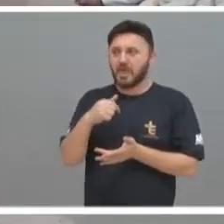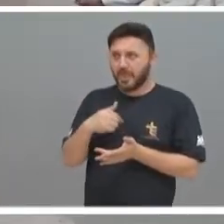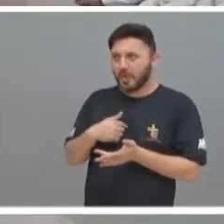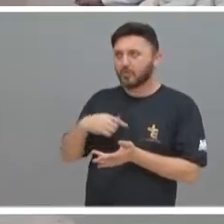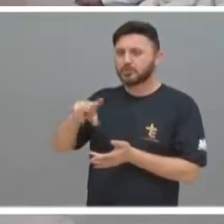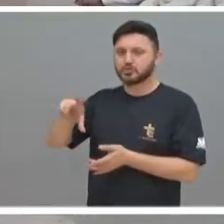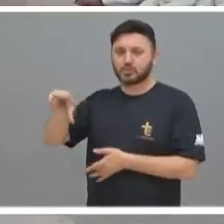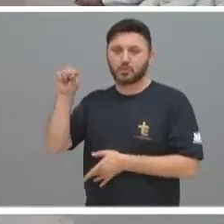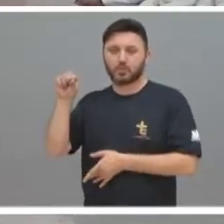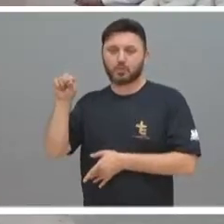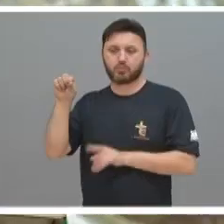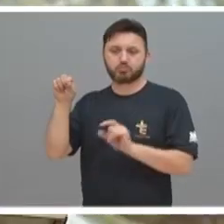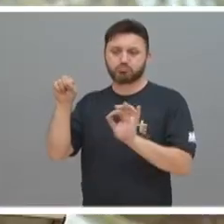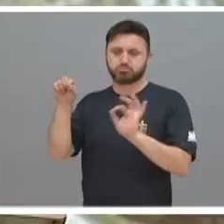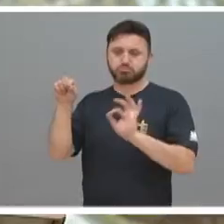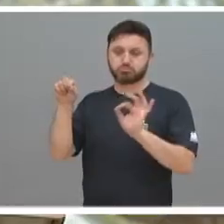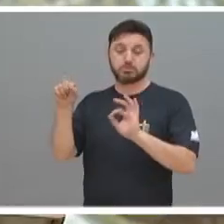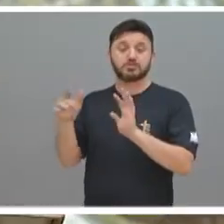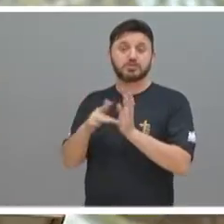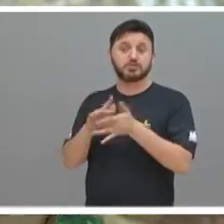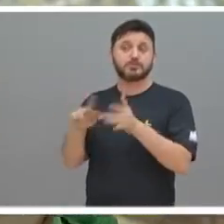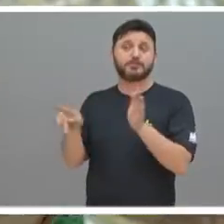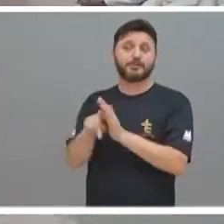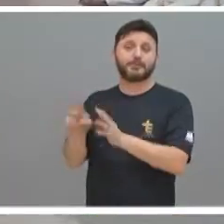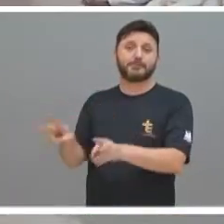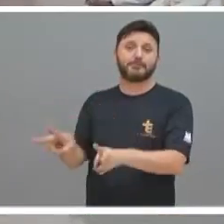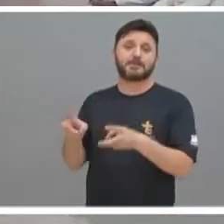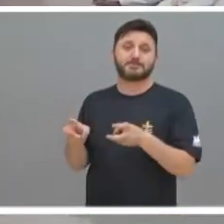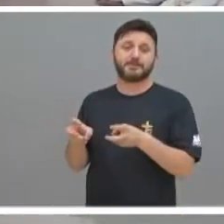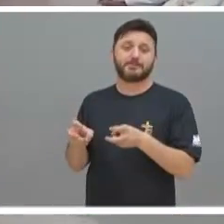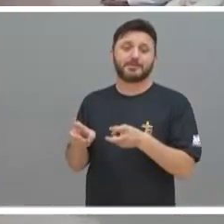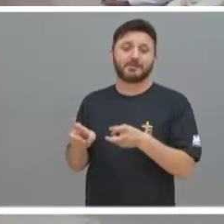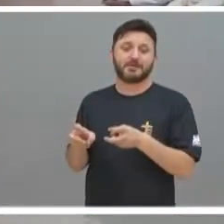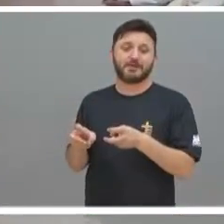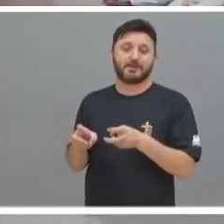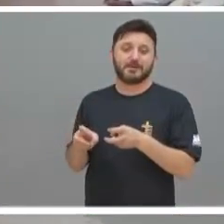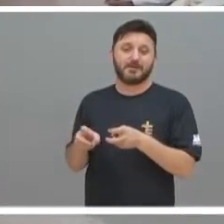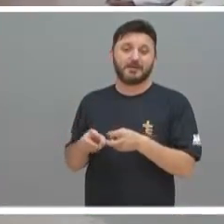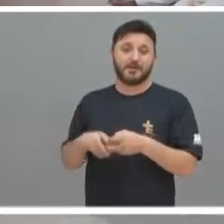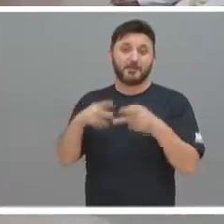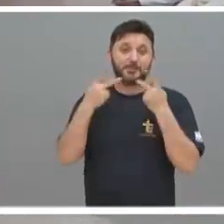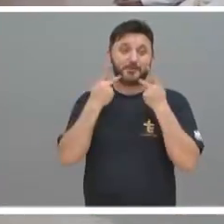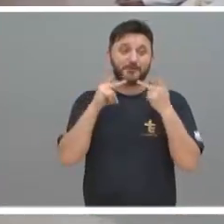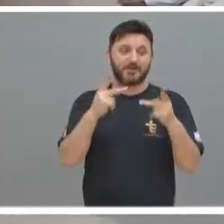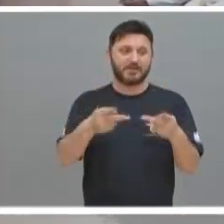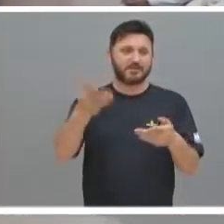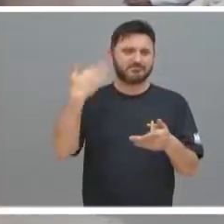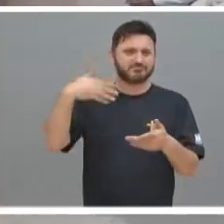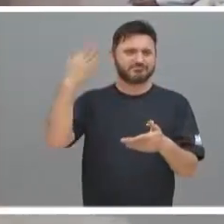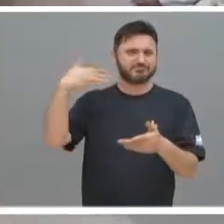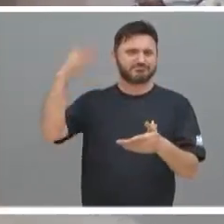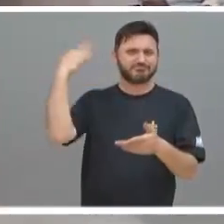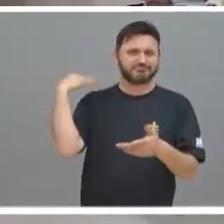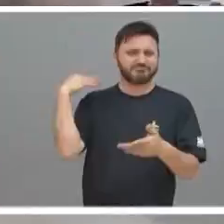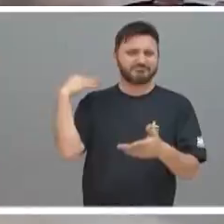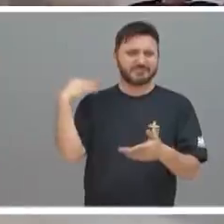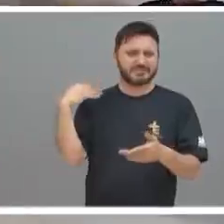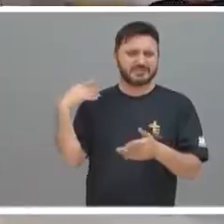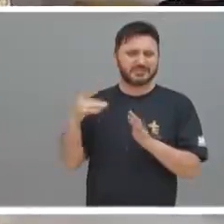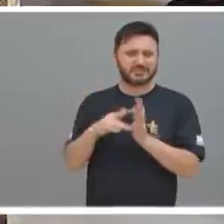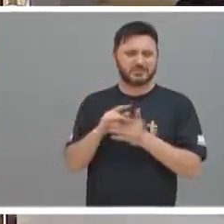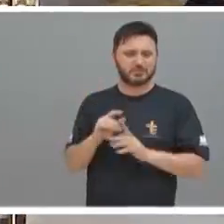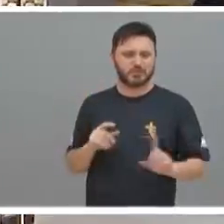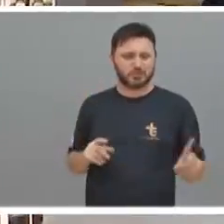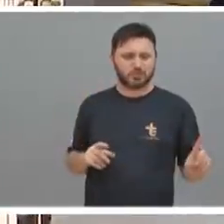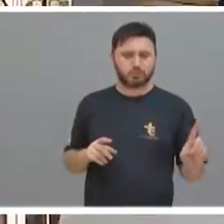dizendo, ele está percebendo, ele percebe pela leitura dos profetas, que o fim dele, que o